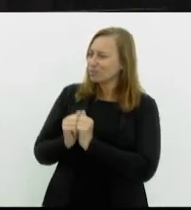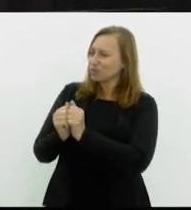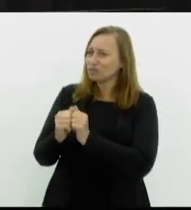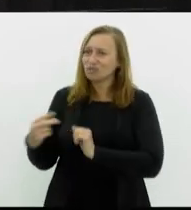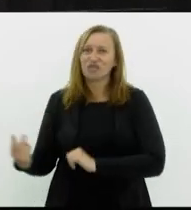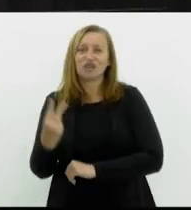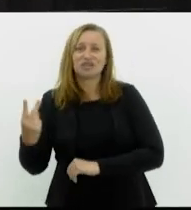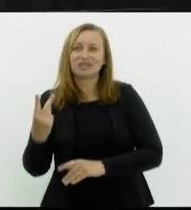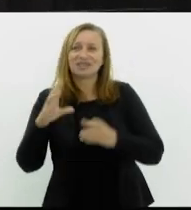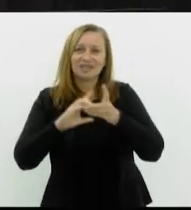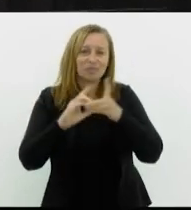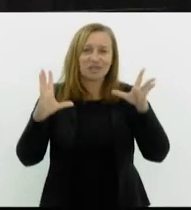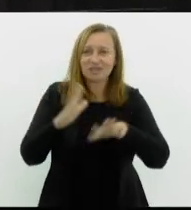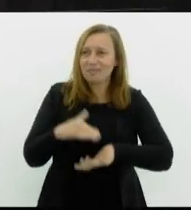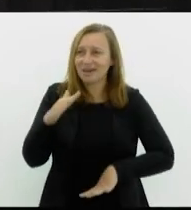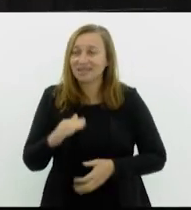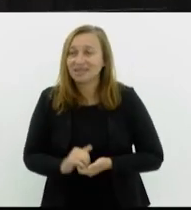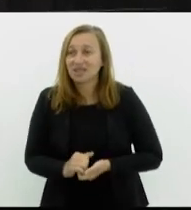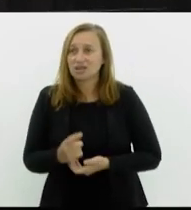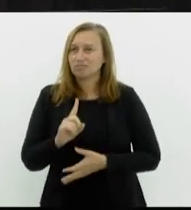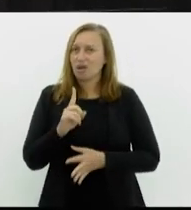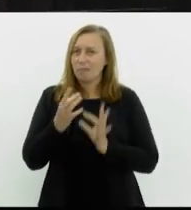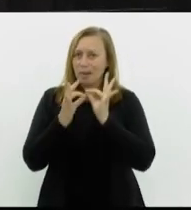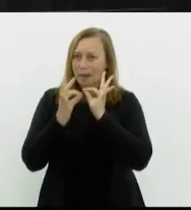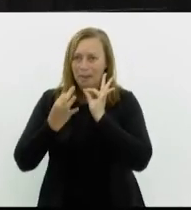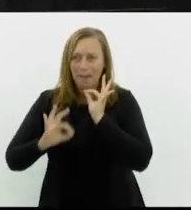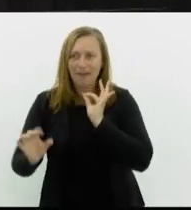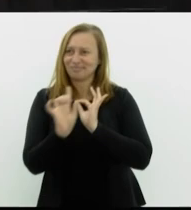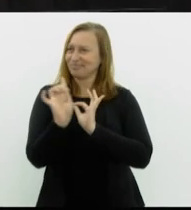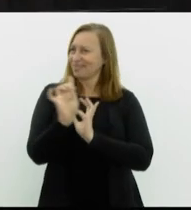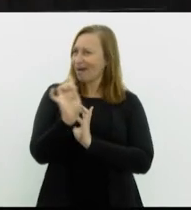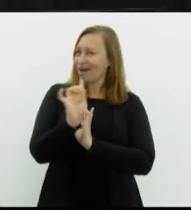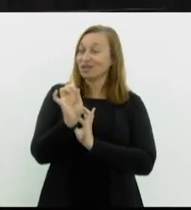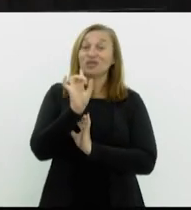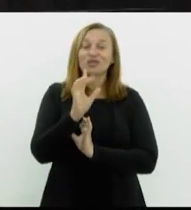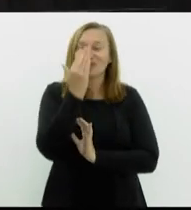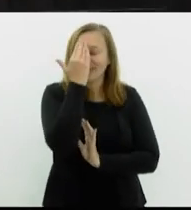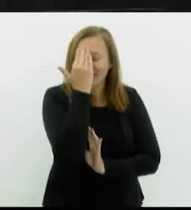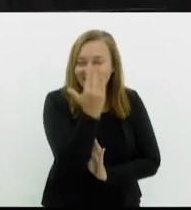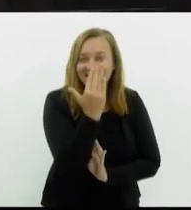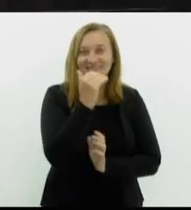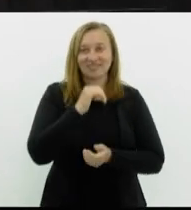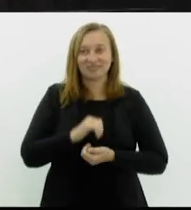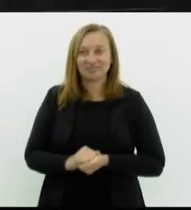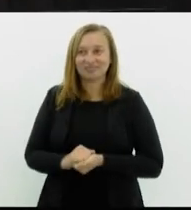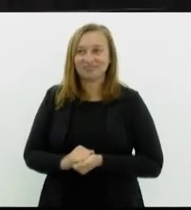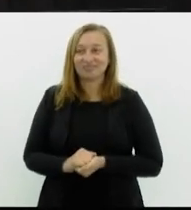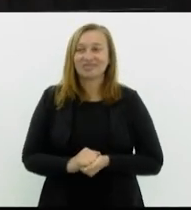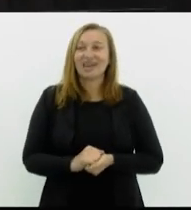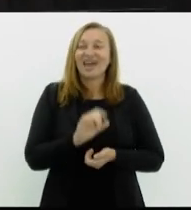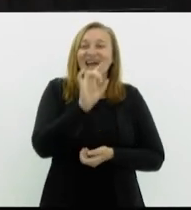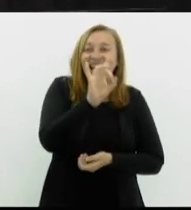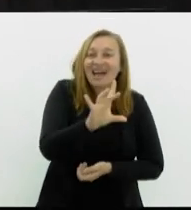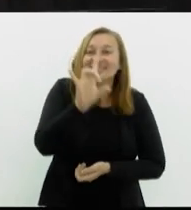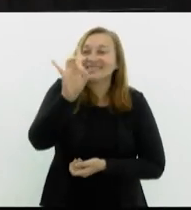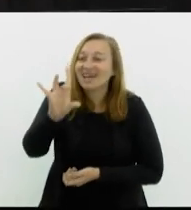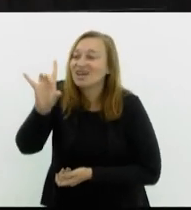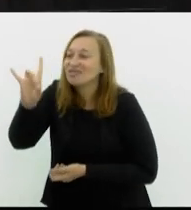mais a democracia. Mas eu não vou fazer nenhum discurso, eu só vou agradecer, mas é um por um.